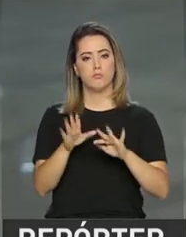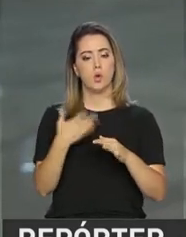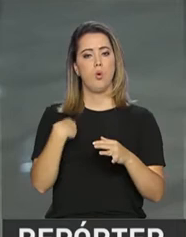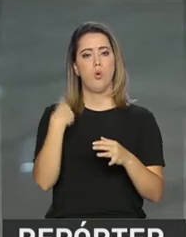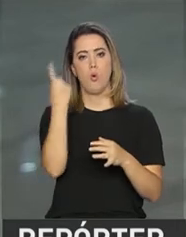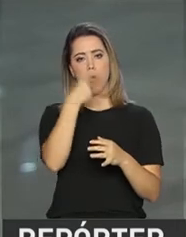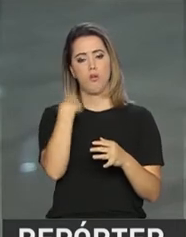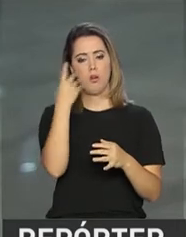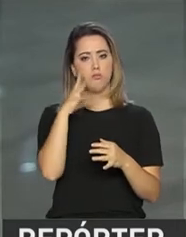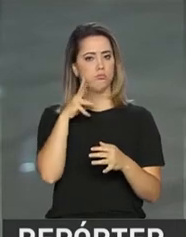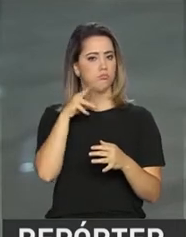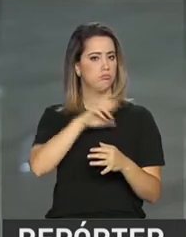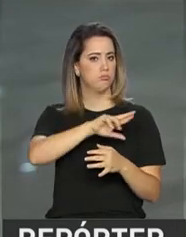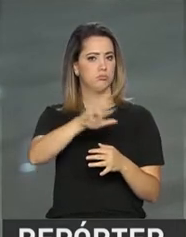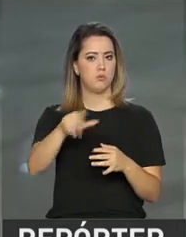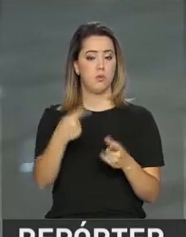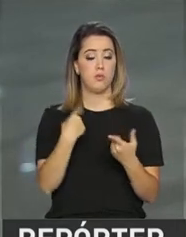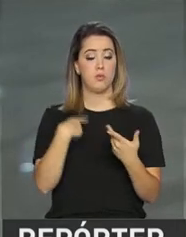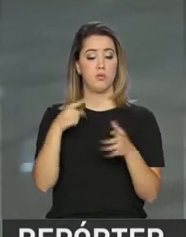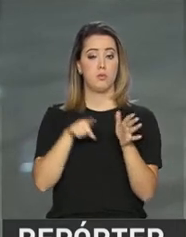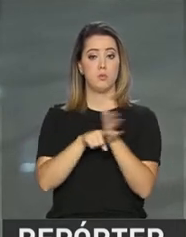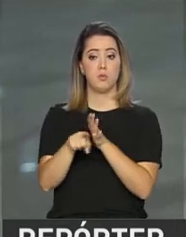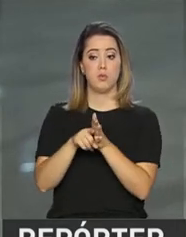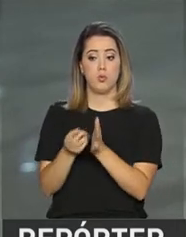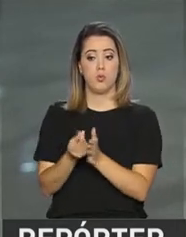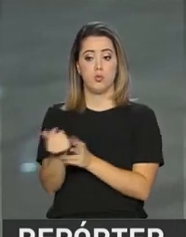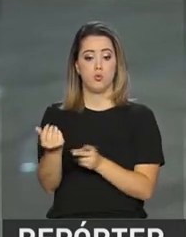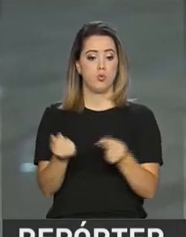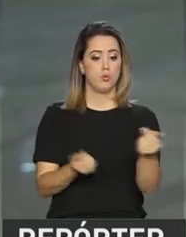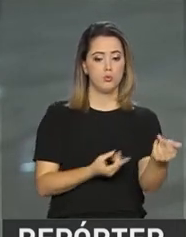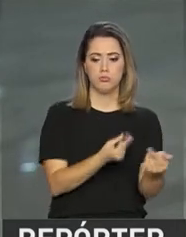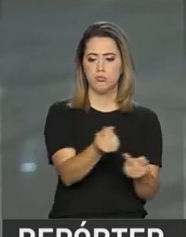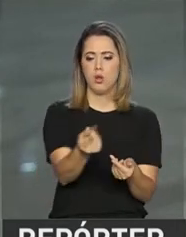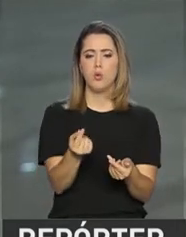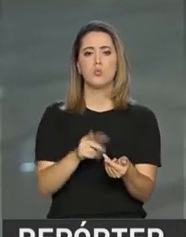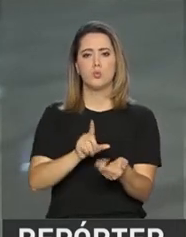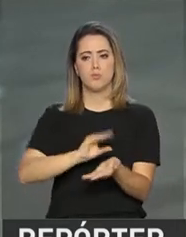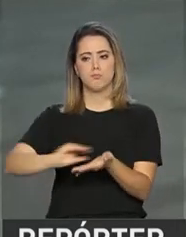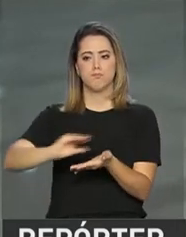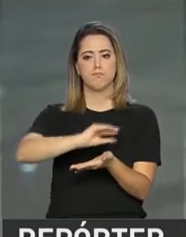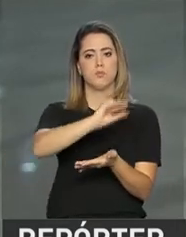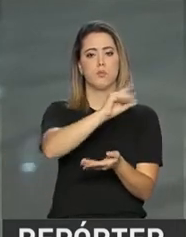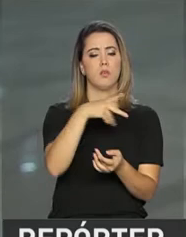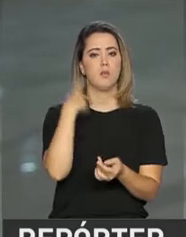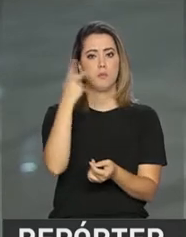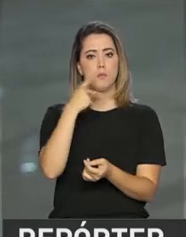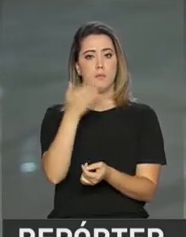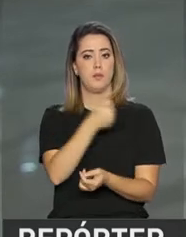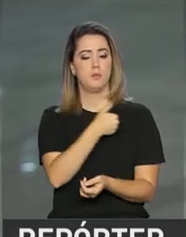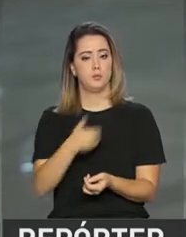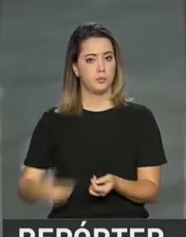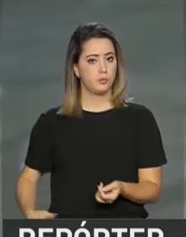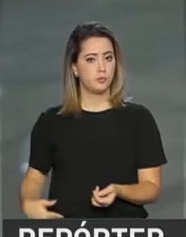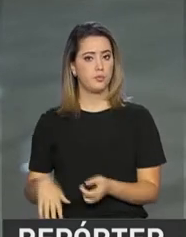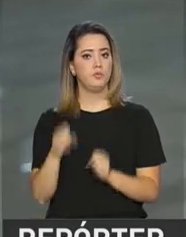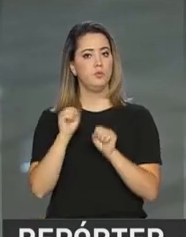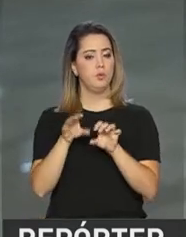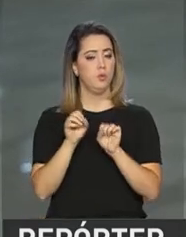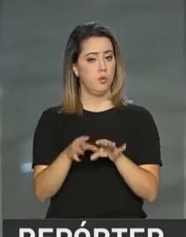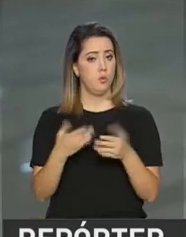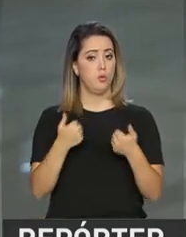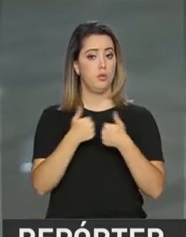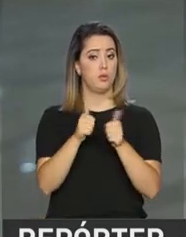integral com base no censo escolar e feito o repasse de recursos e execução de políticas dicas para a educação como o transporte escolar